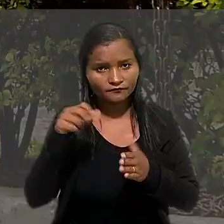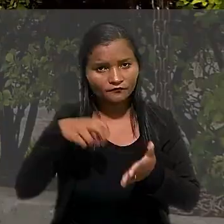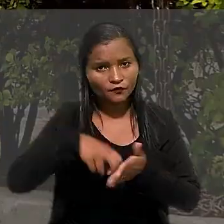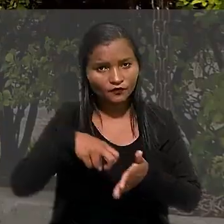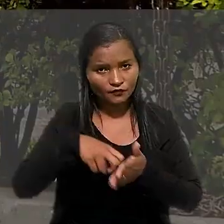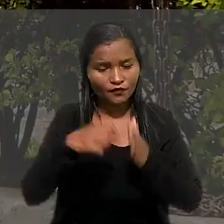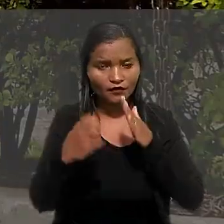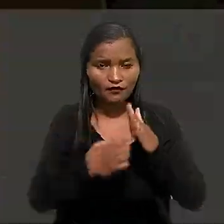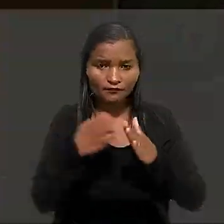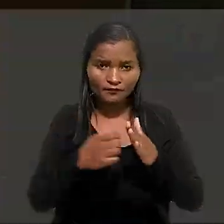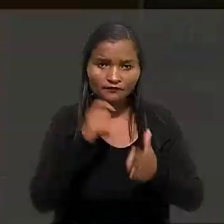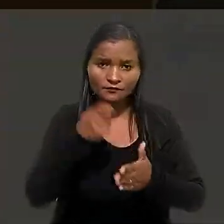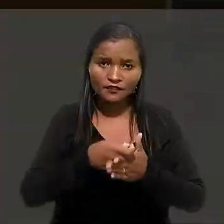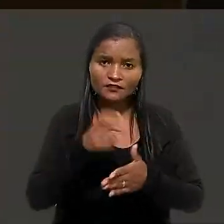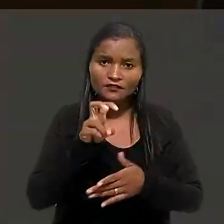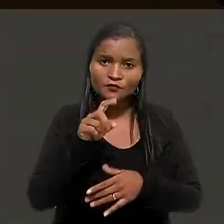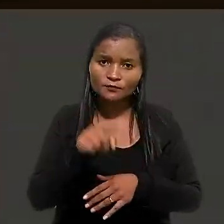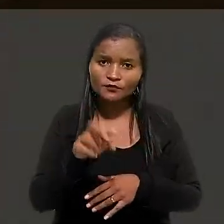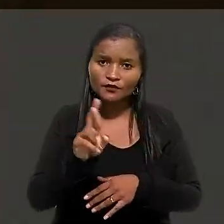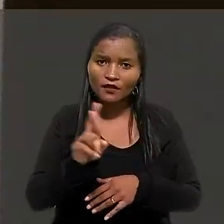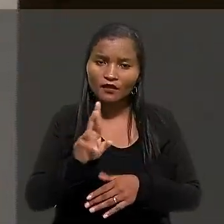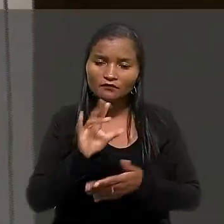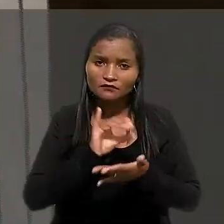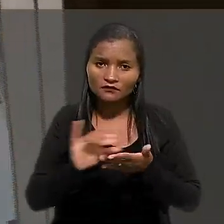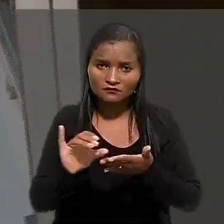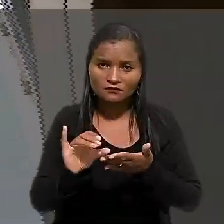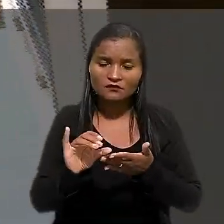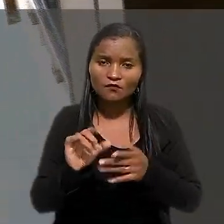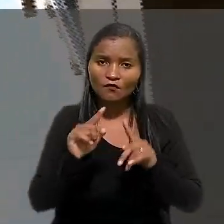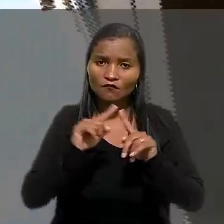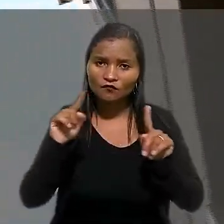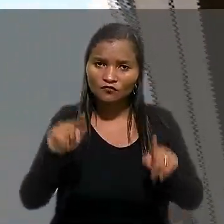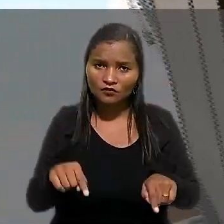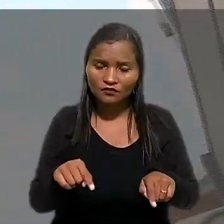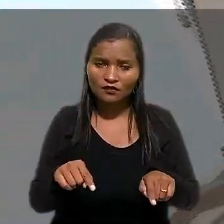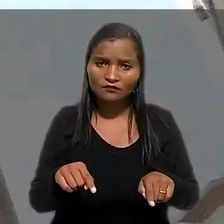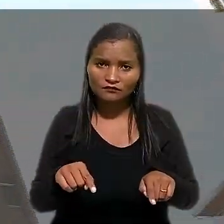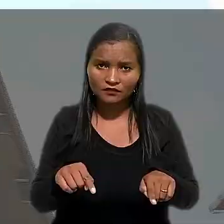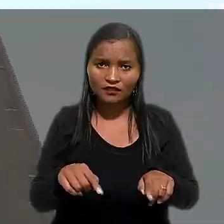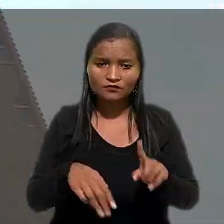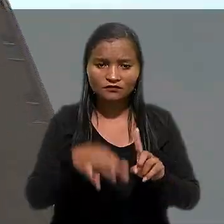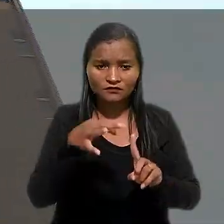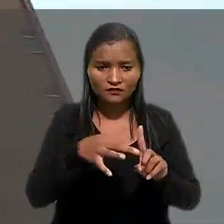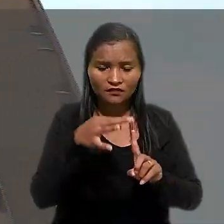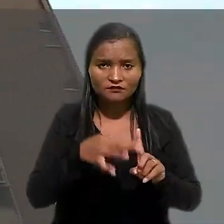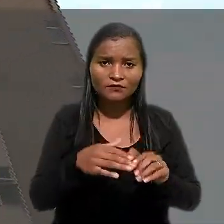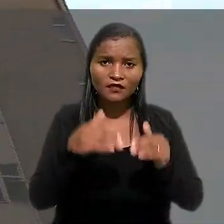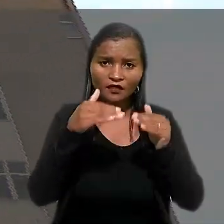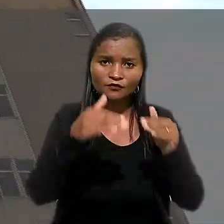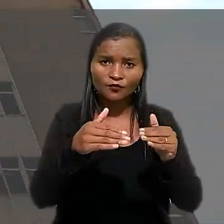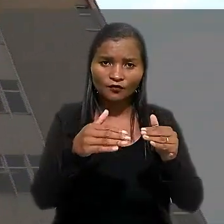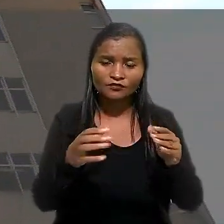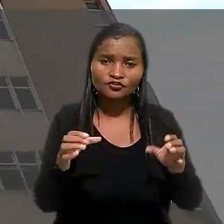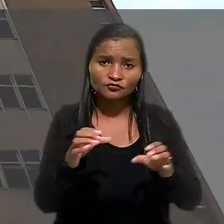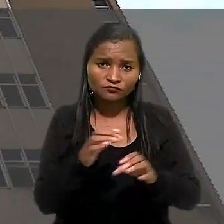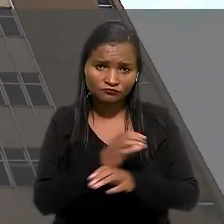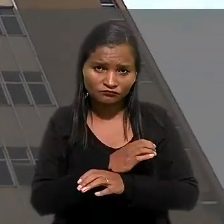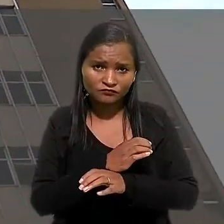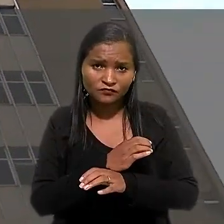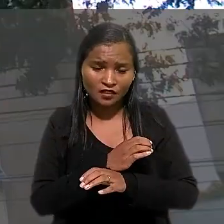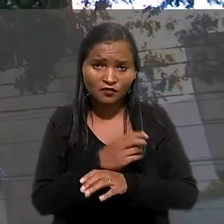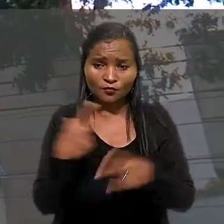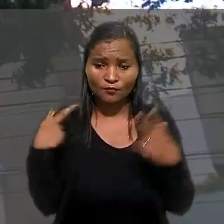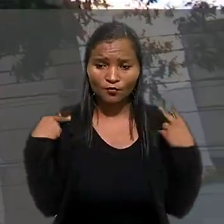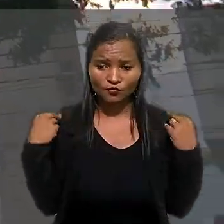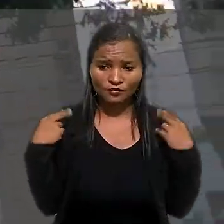que condenou a empresa a pagar R$ 5.000 de indenização ao empregado. Os desembargadores chegaram à conclusão de que o